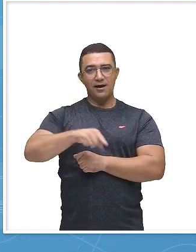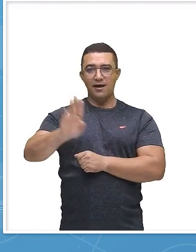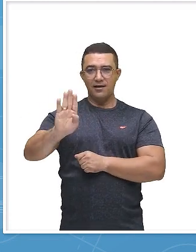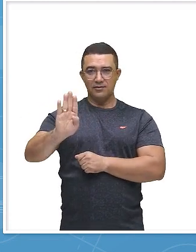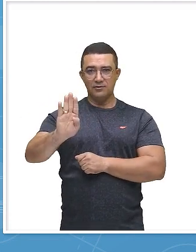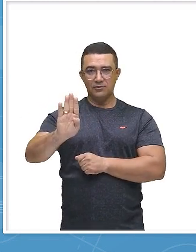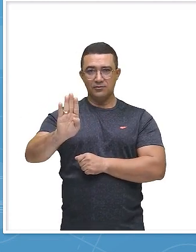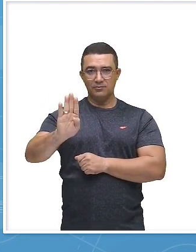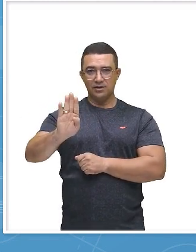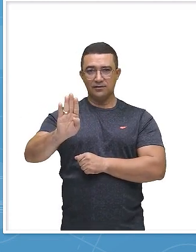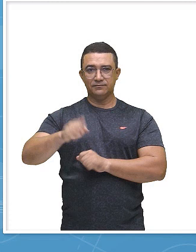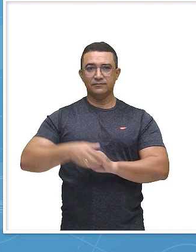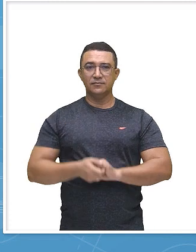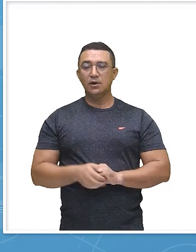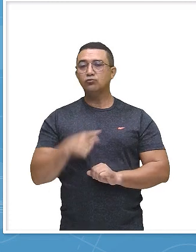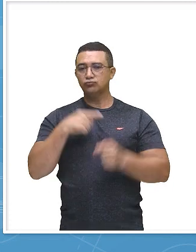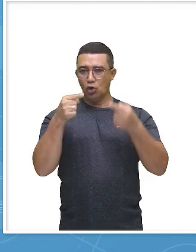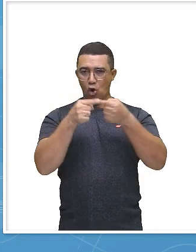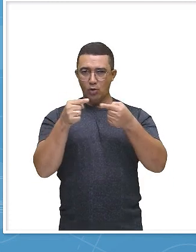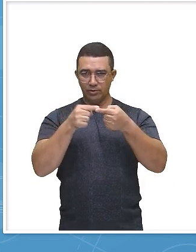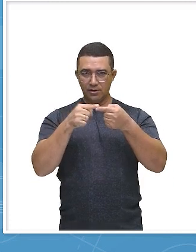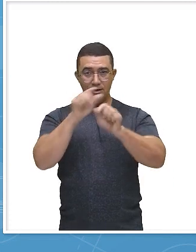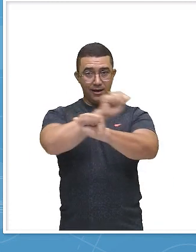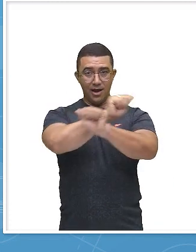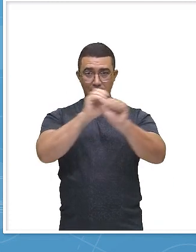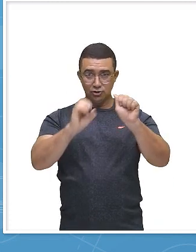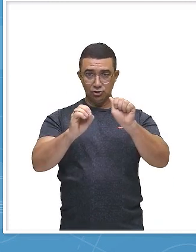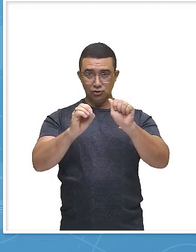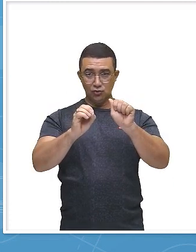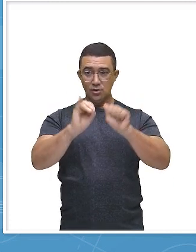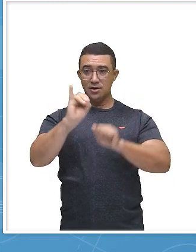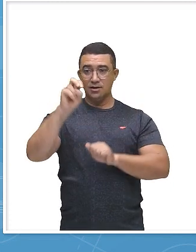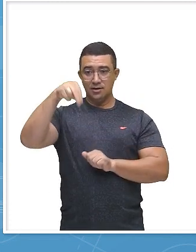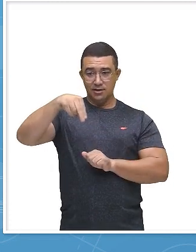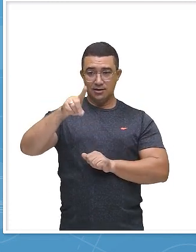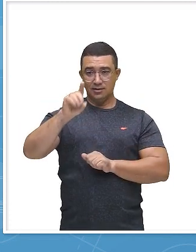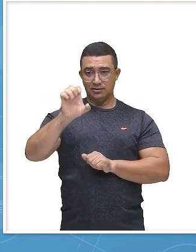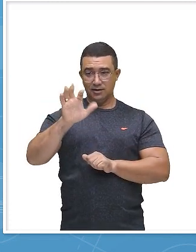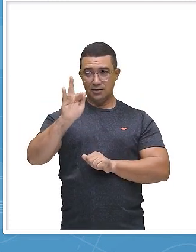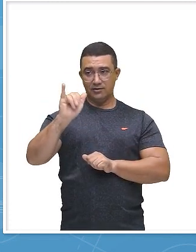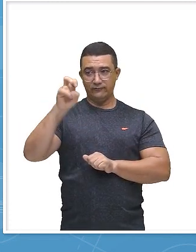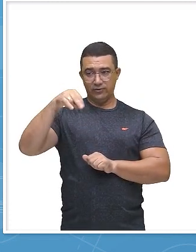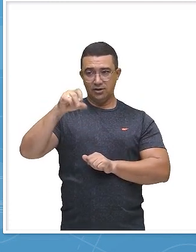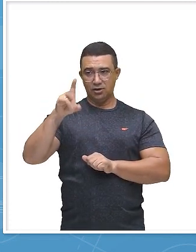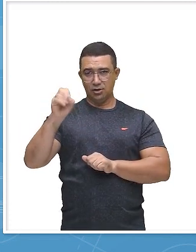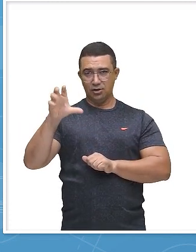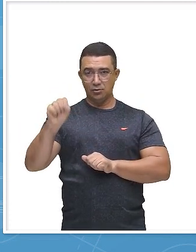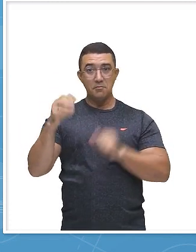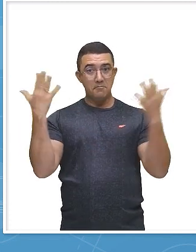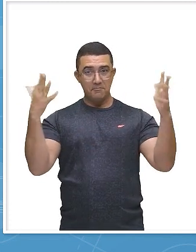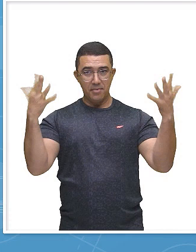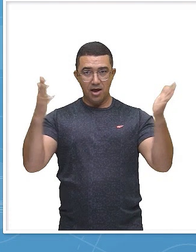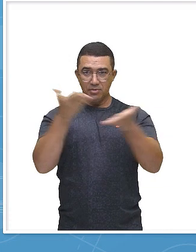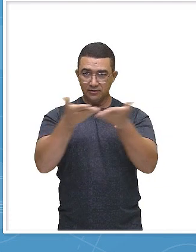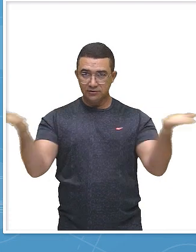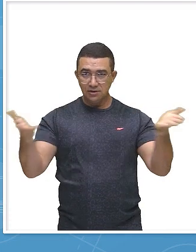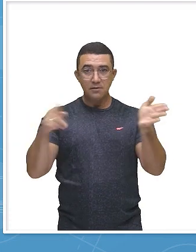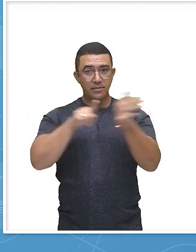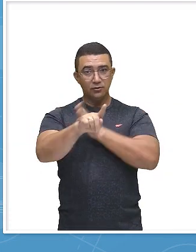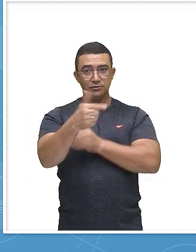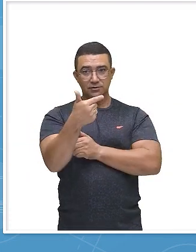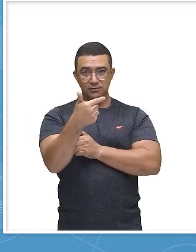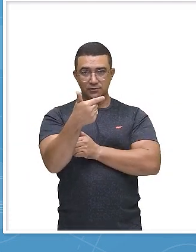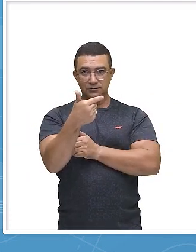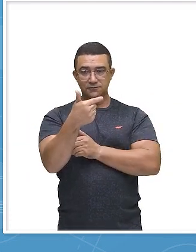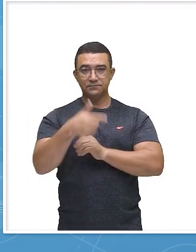e uma. Olha como é fácil, parabéns a vocês. E vamos então para a nossa segunda questão. Vamos lá. Eu sei